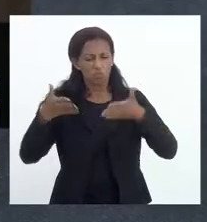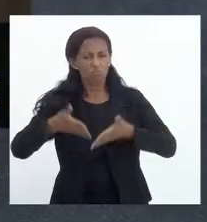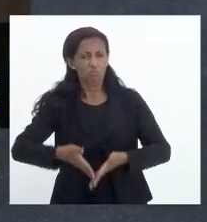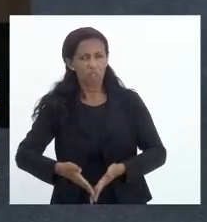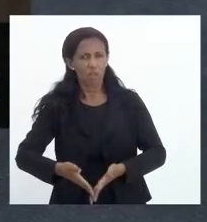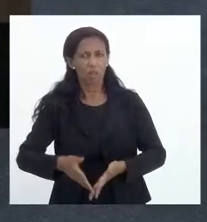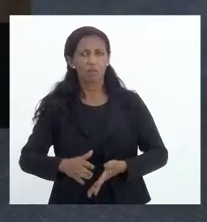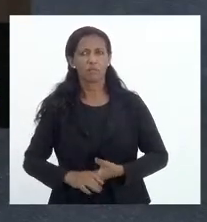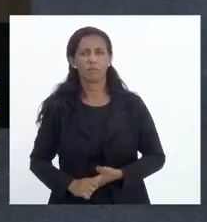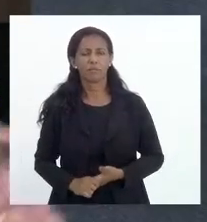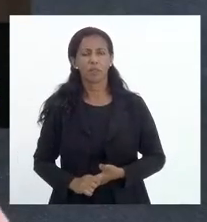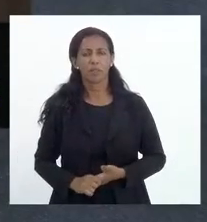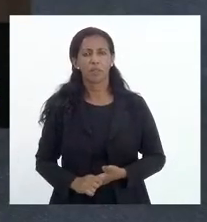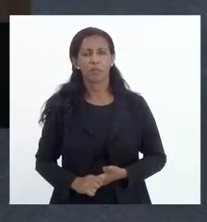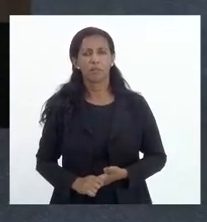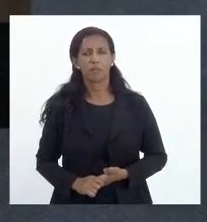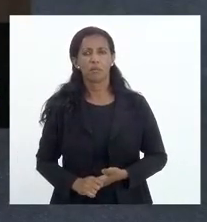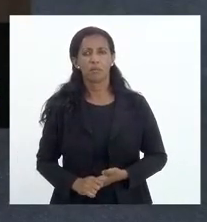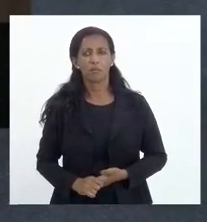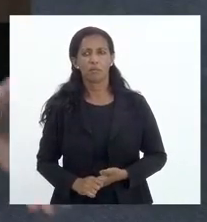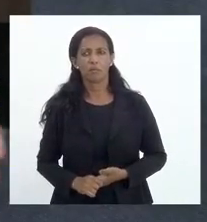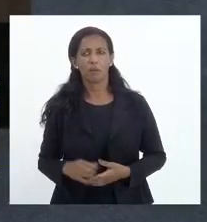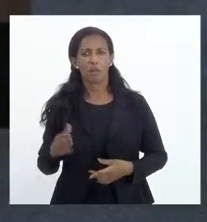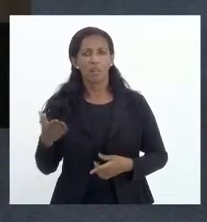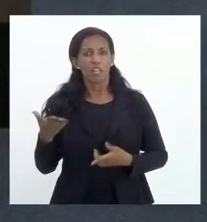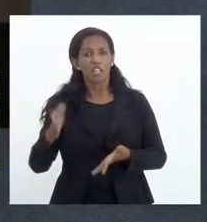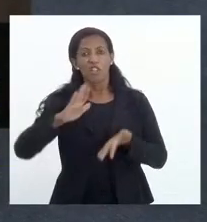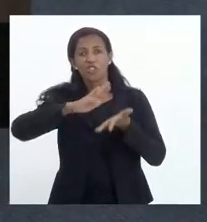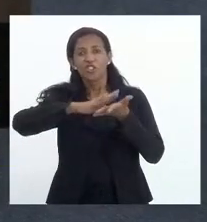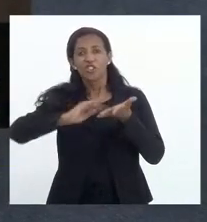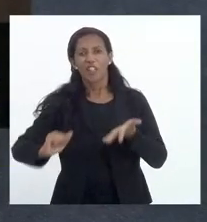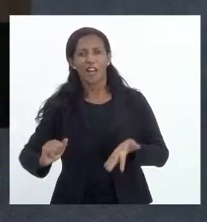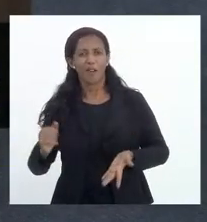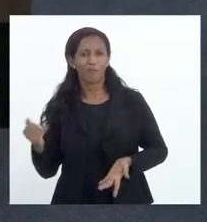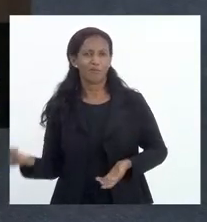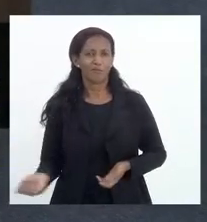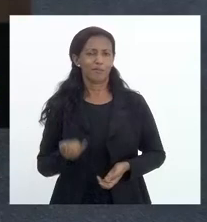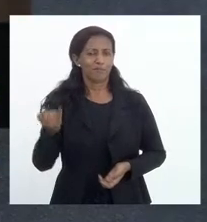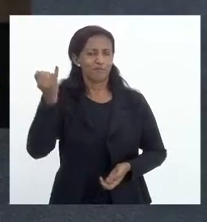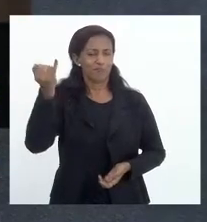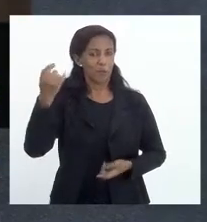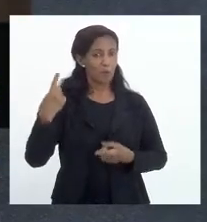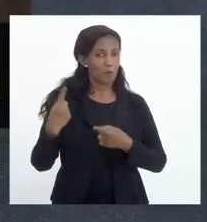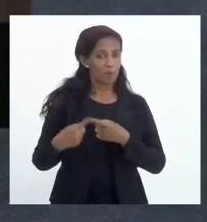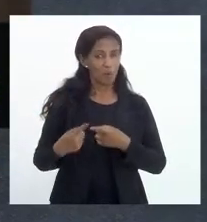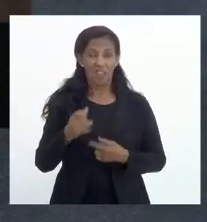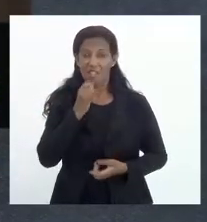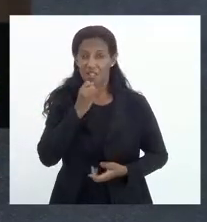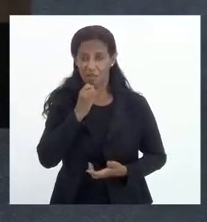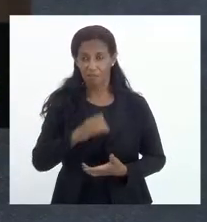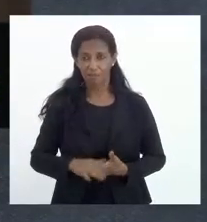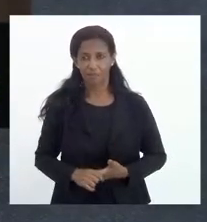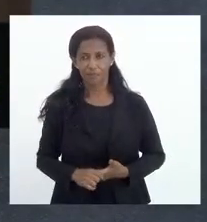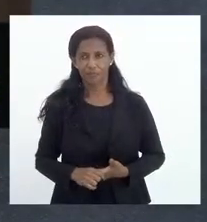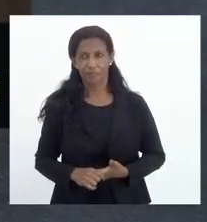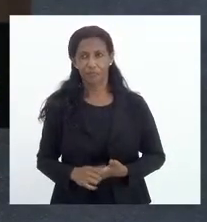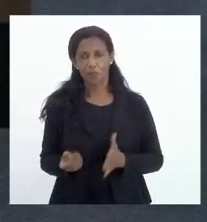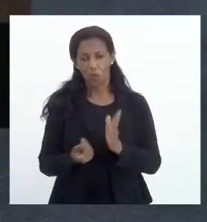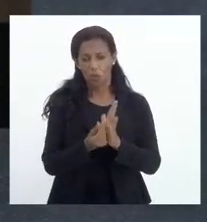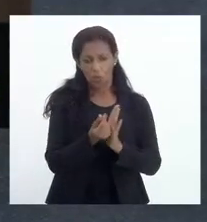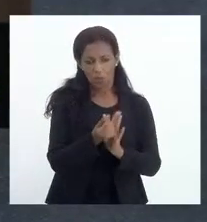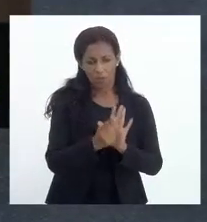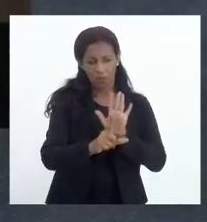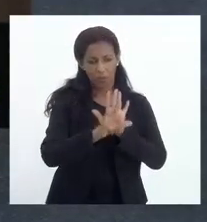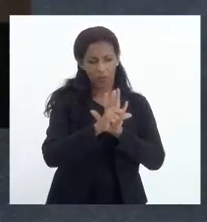e combatermos os privilégios. Porque, eu vou dar um exemplo, o orçamento,